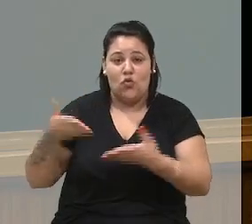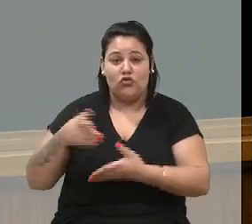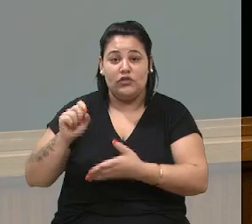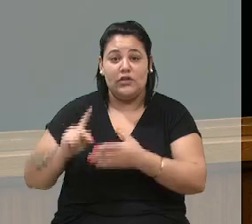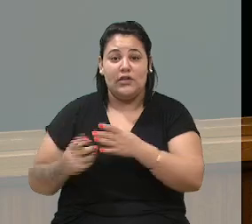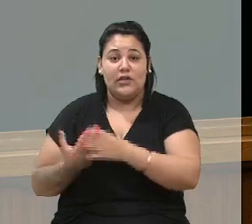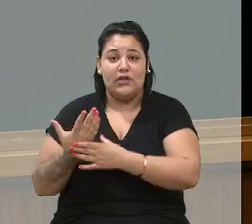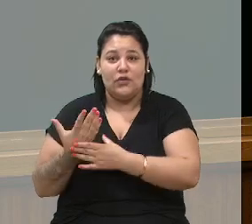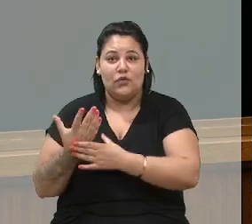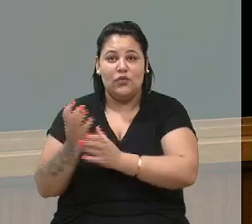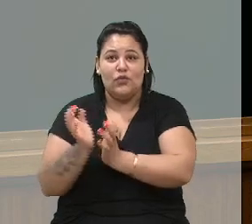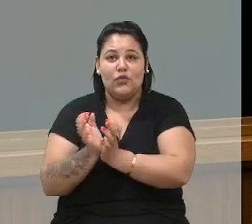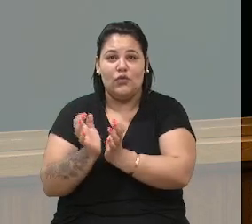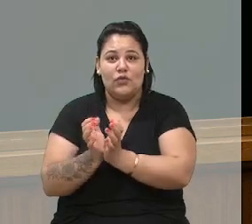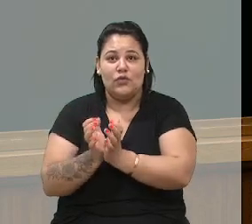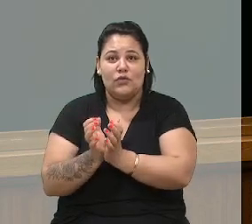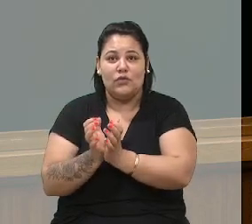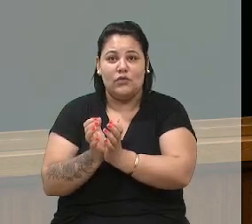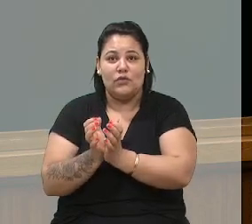é Chieko